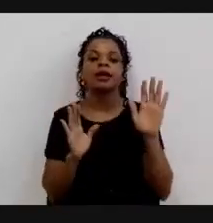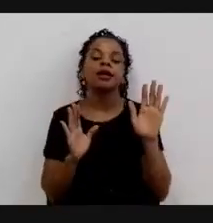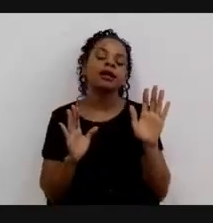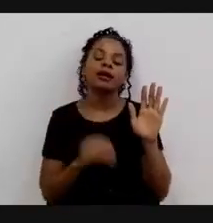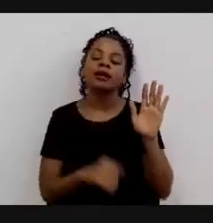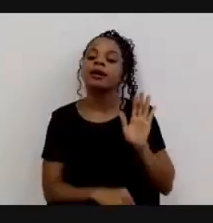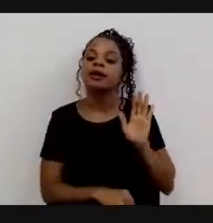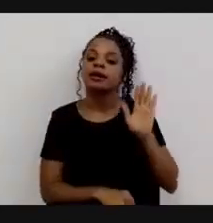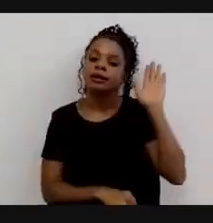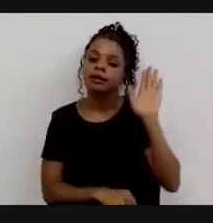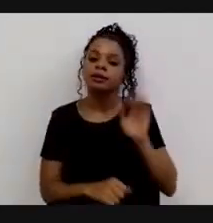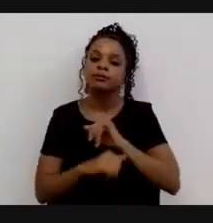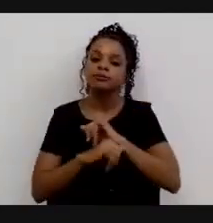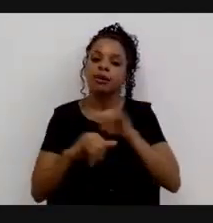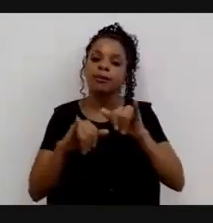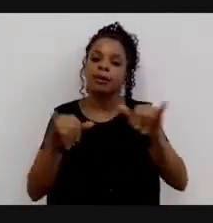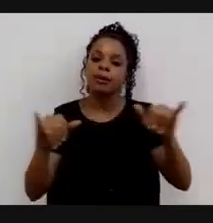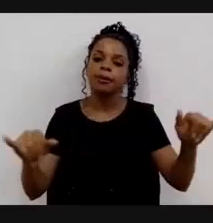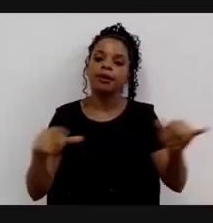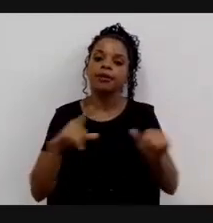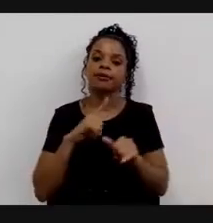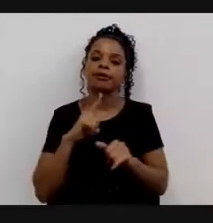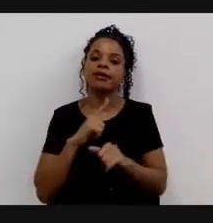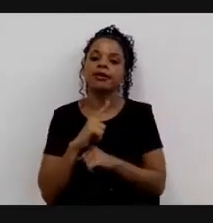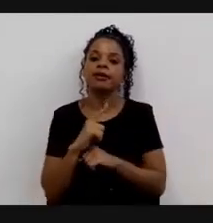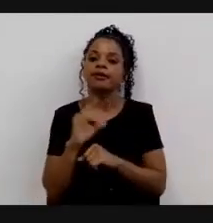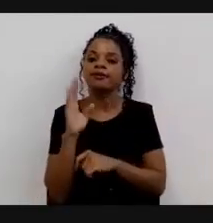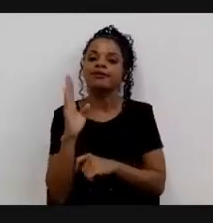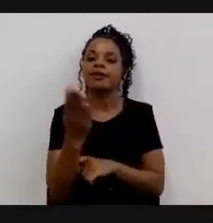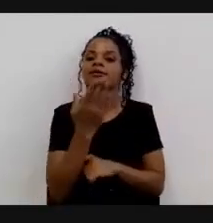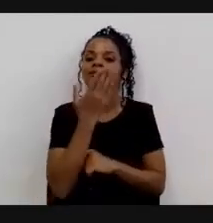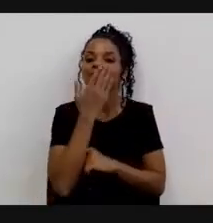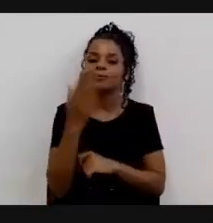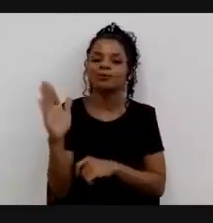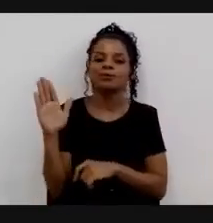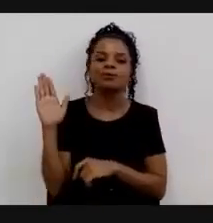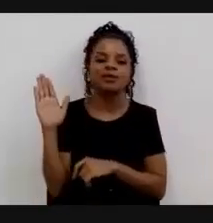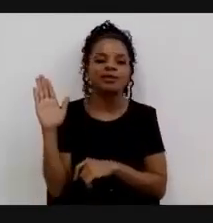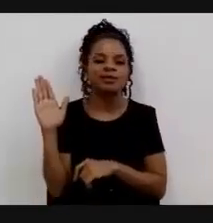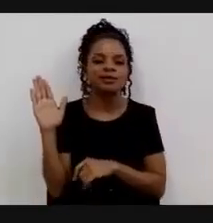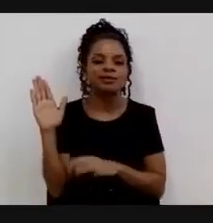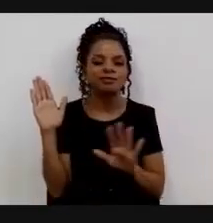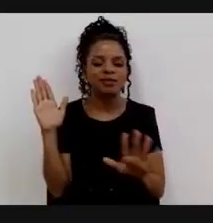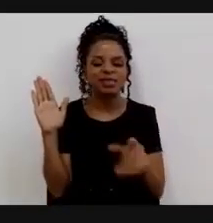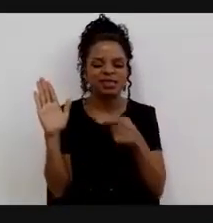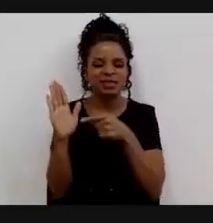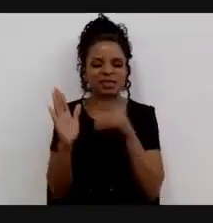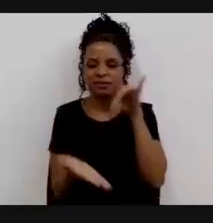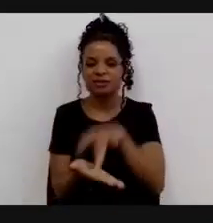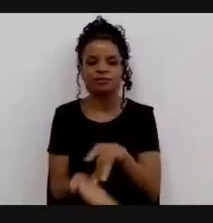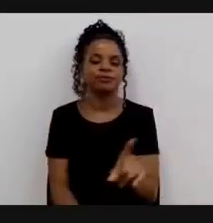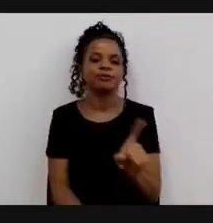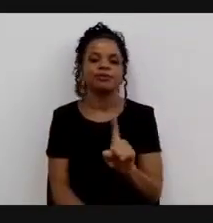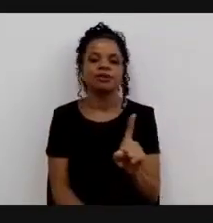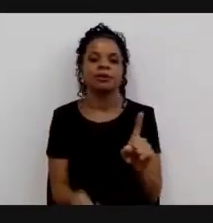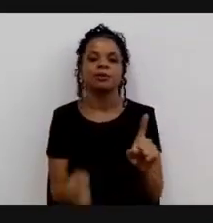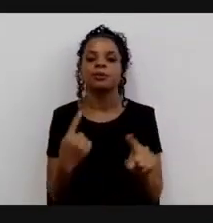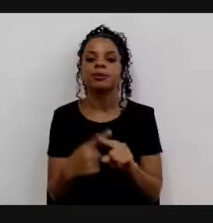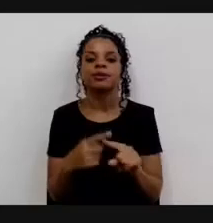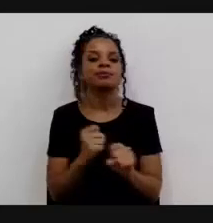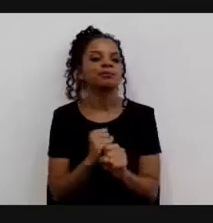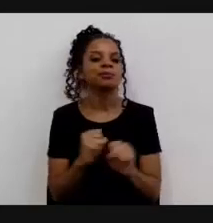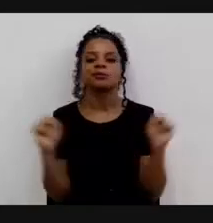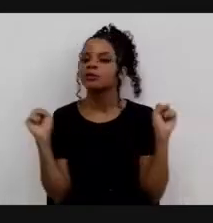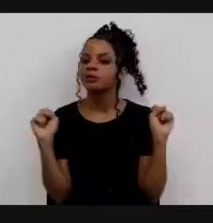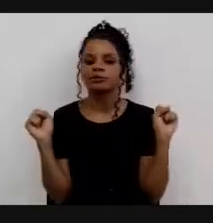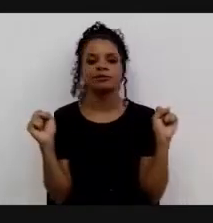um desgaste posterior, porque aquela falsa promessa não vai ser cumprida. Ponto, porque não tem como cumprir, porque não é